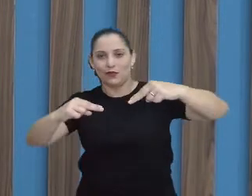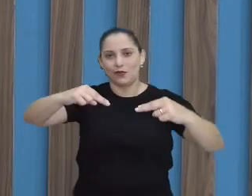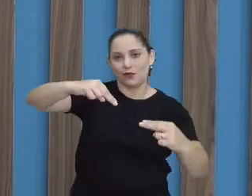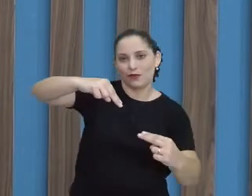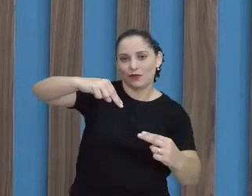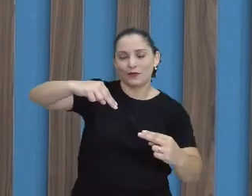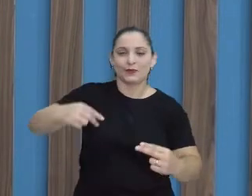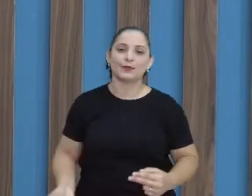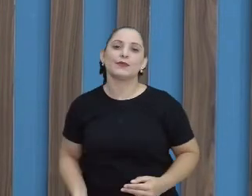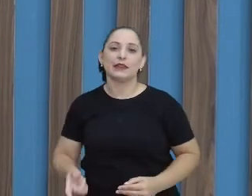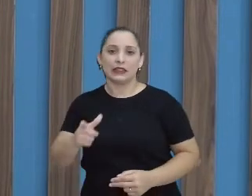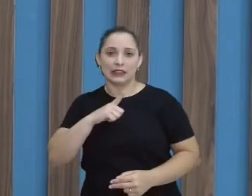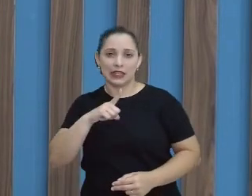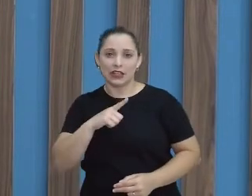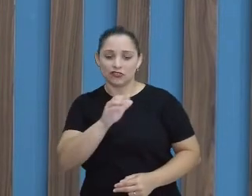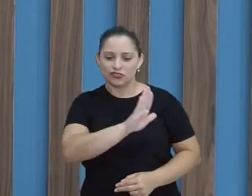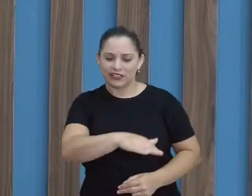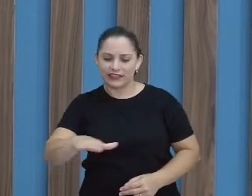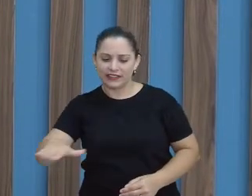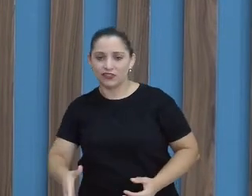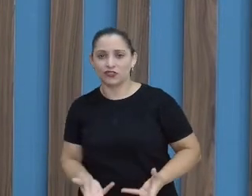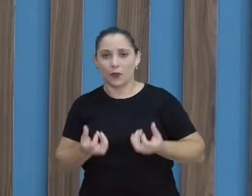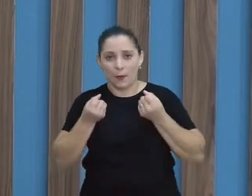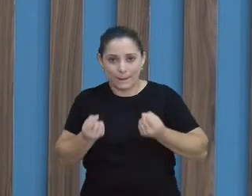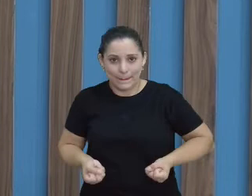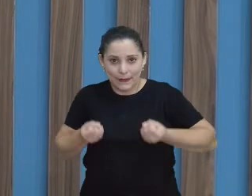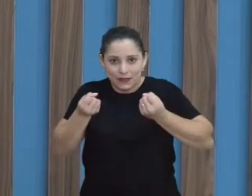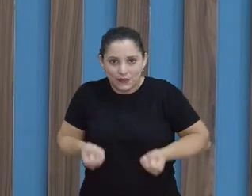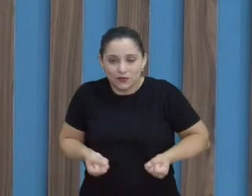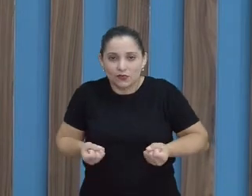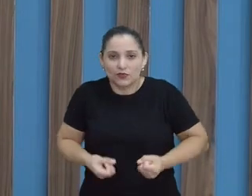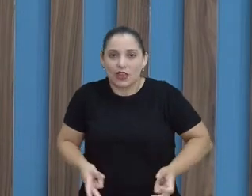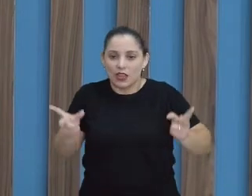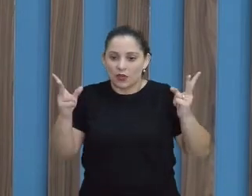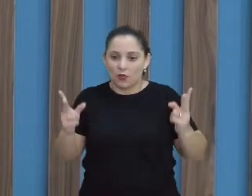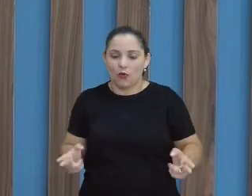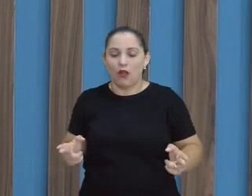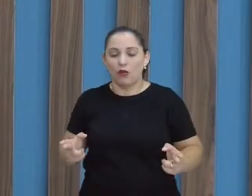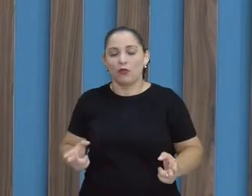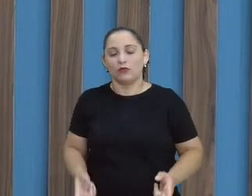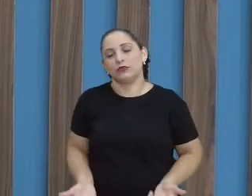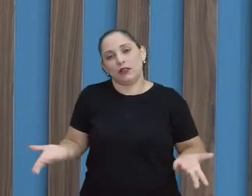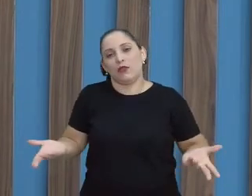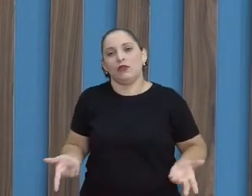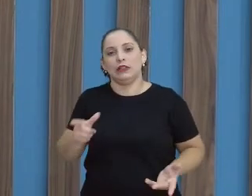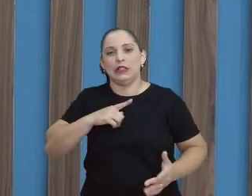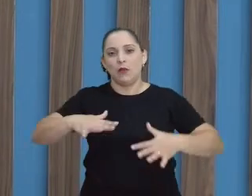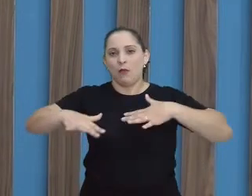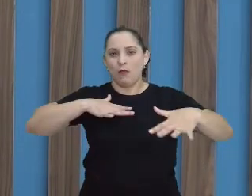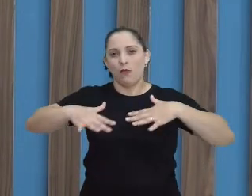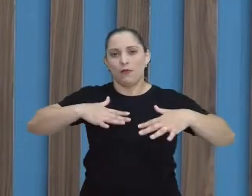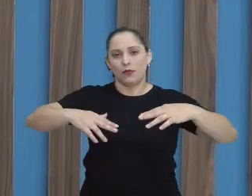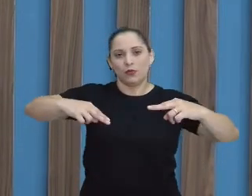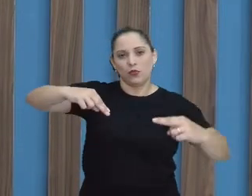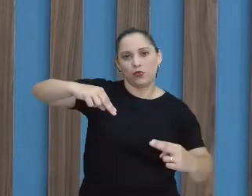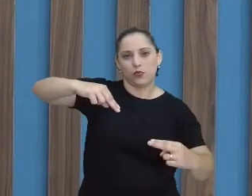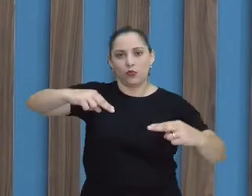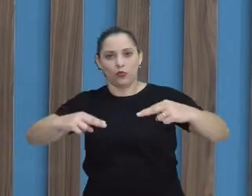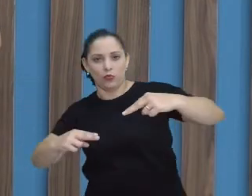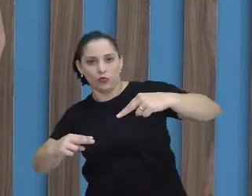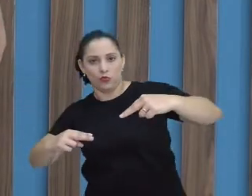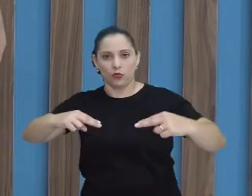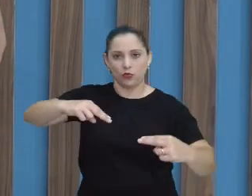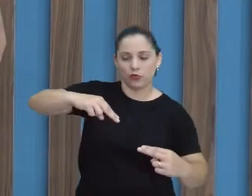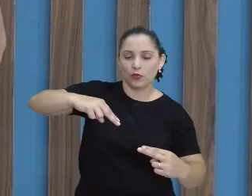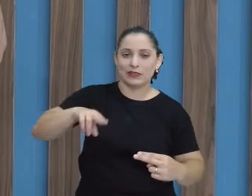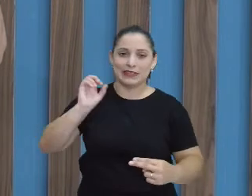2 crianças com o mesmo peso, elas vão se manter aí iguais, e se elas não se impulsionarem, vai ficar lá paradas as 2